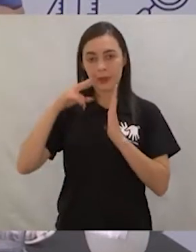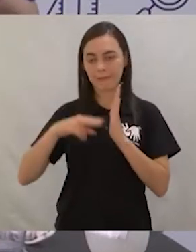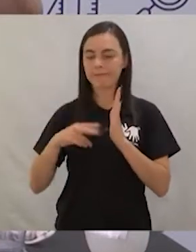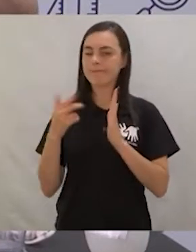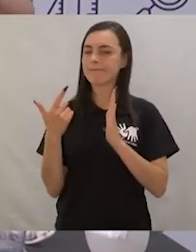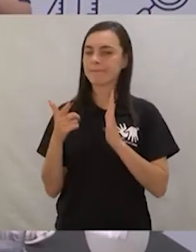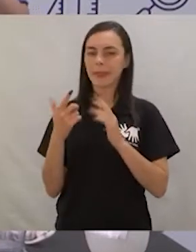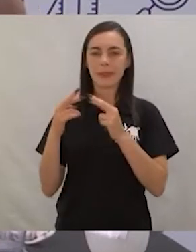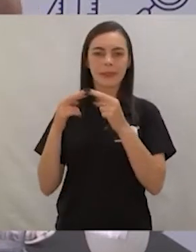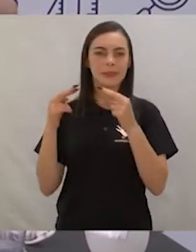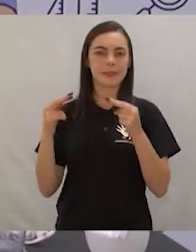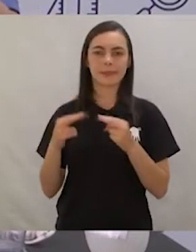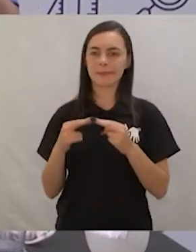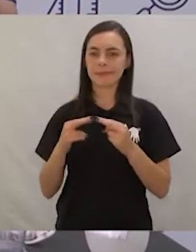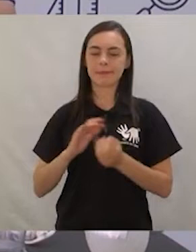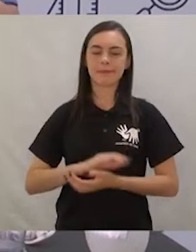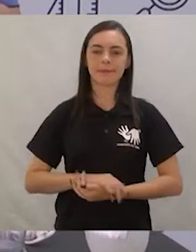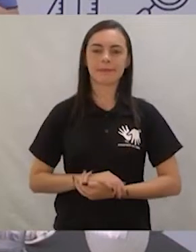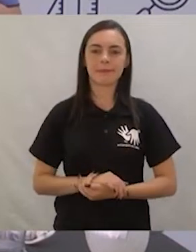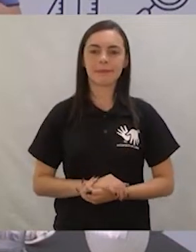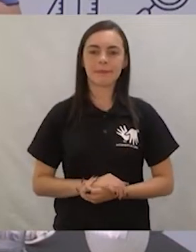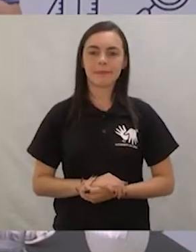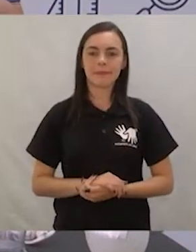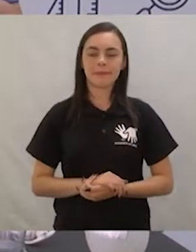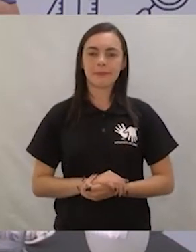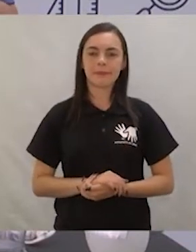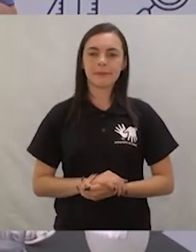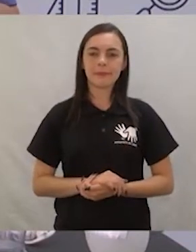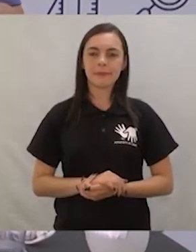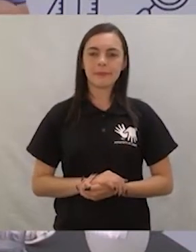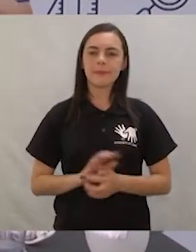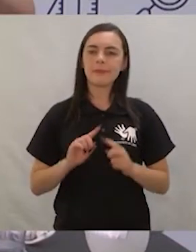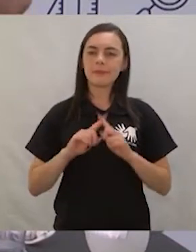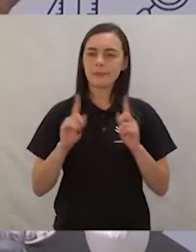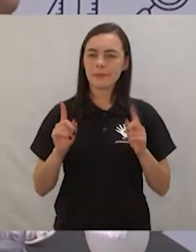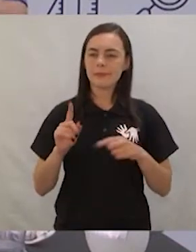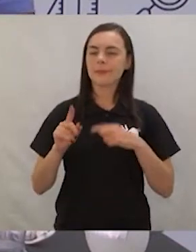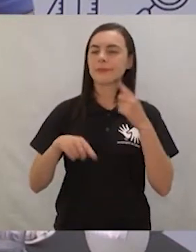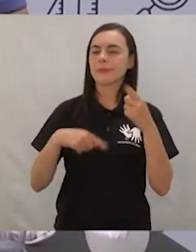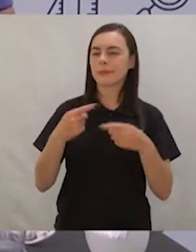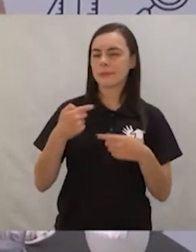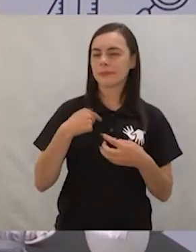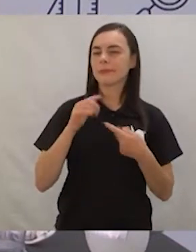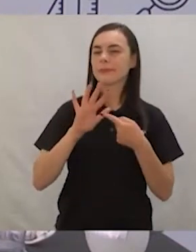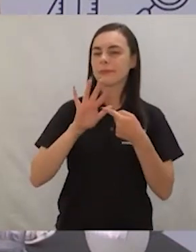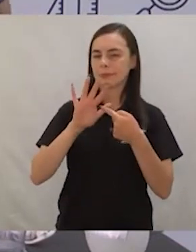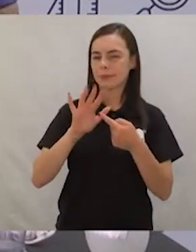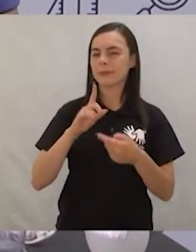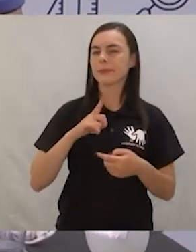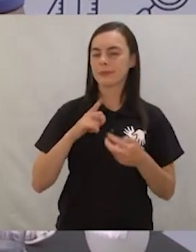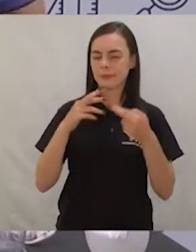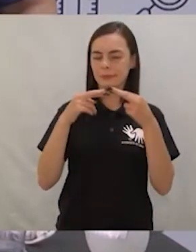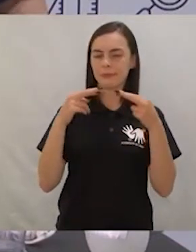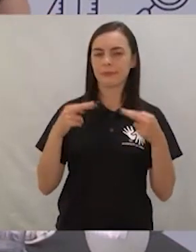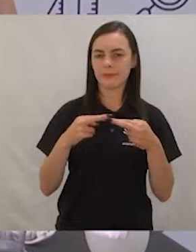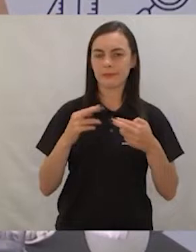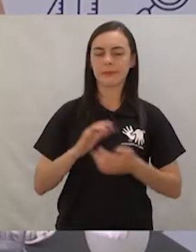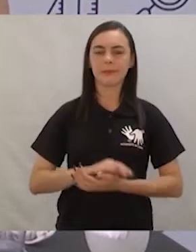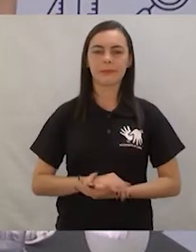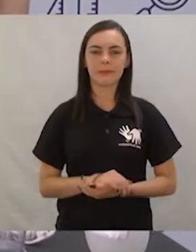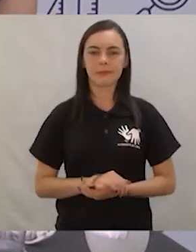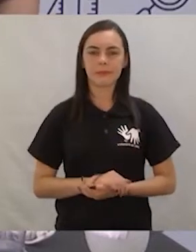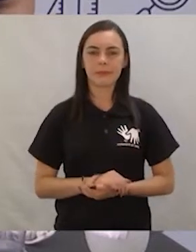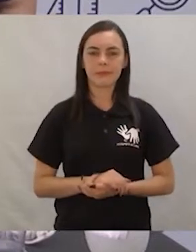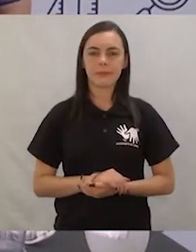ler. Neste, nós não encontramos rimas, tá? Mas a professora vai mostrar um para vocês aqui daqui a pouco que aparece a